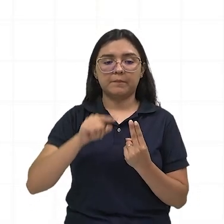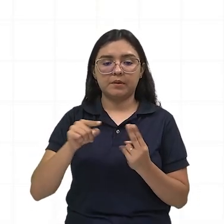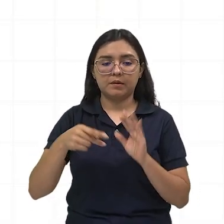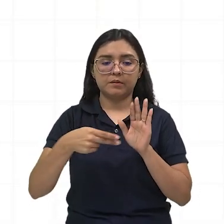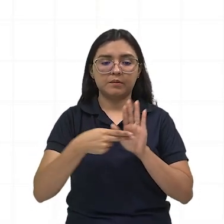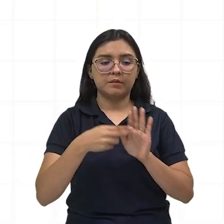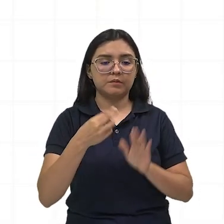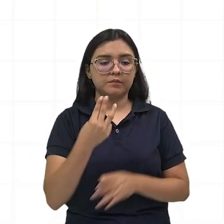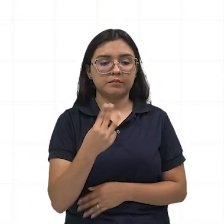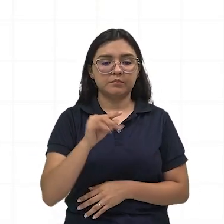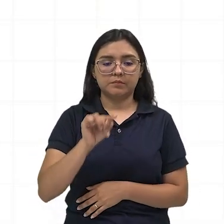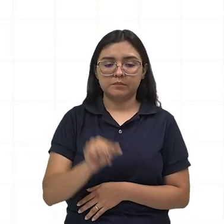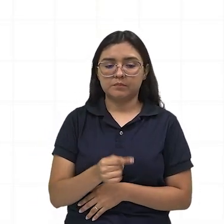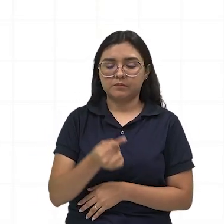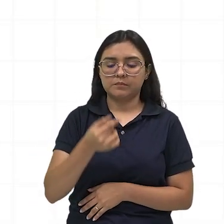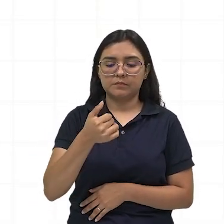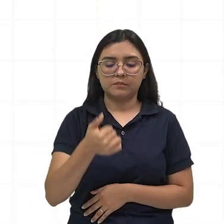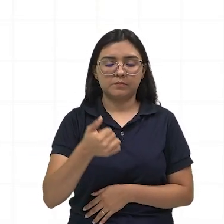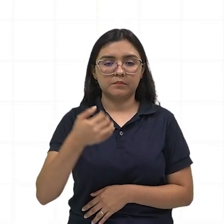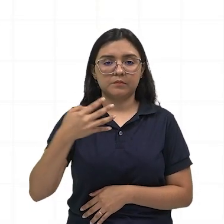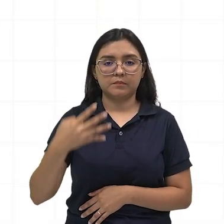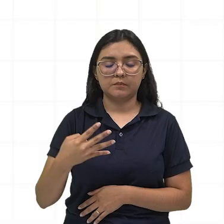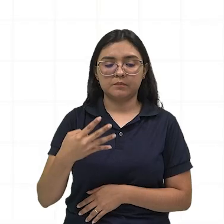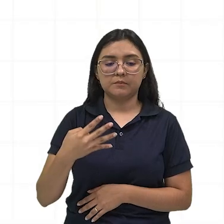beleza? Para π, ó,